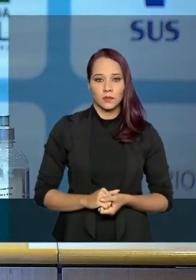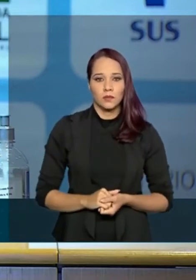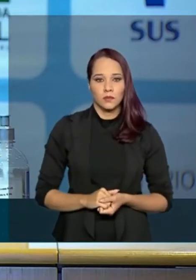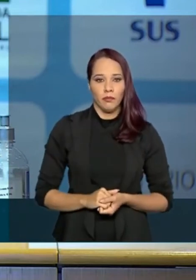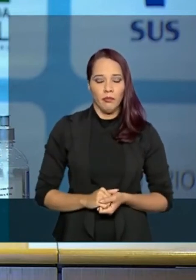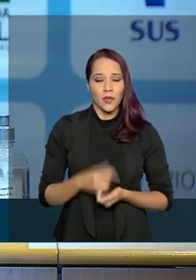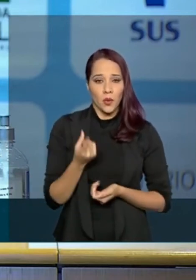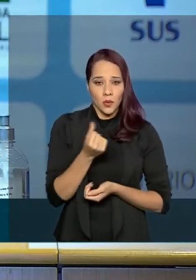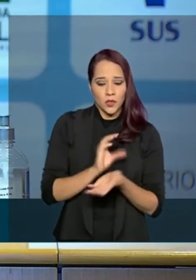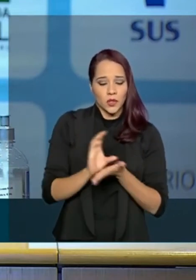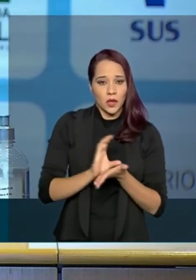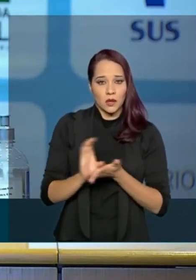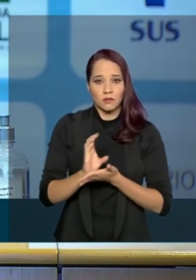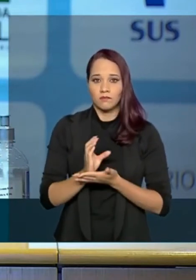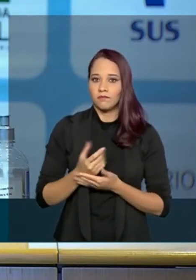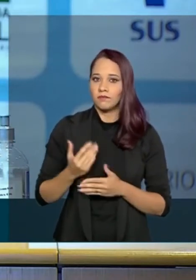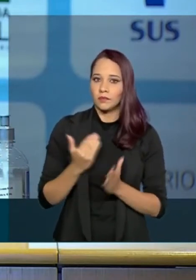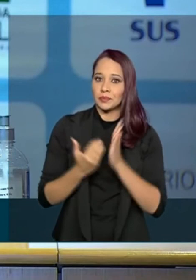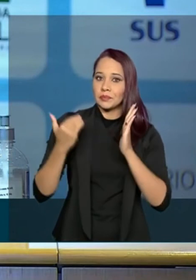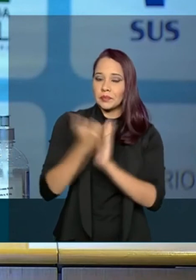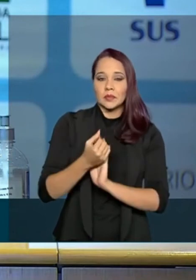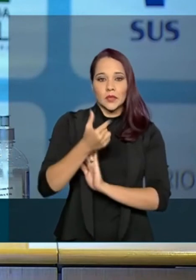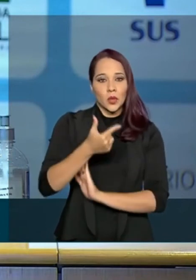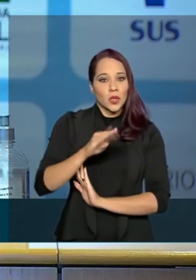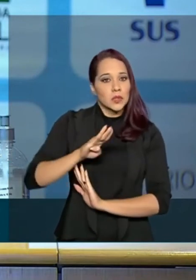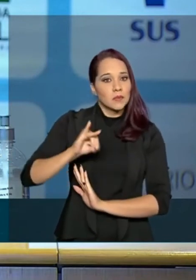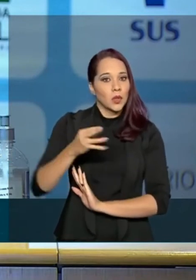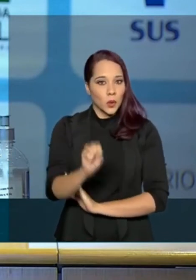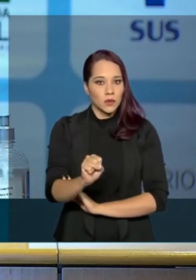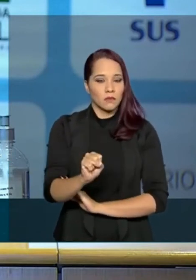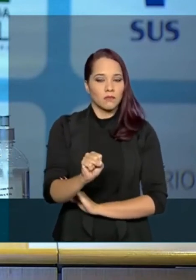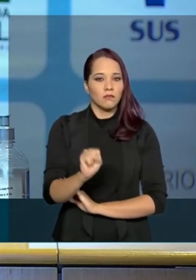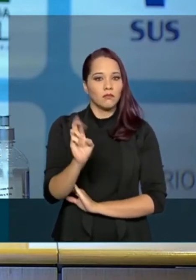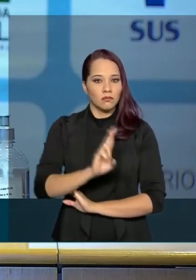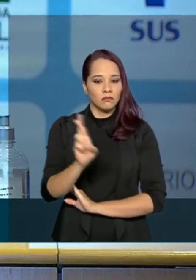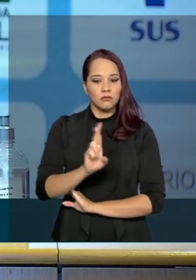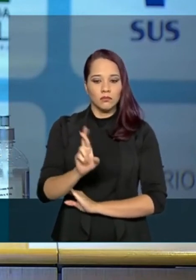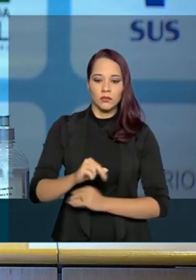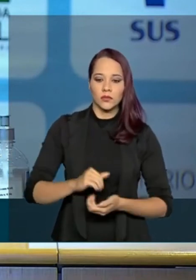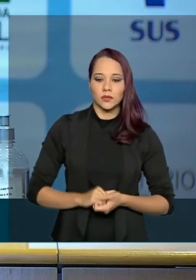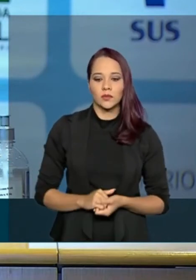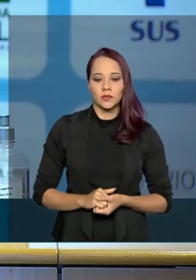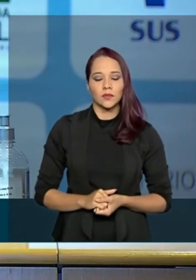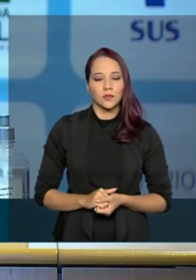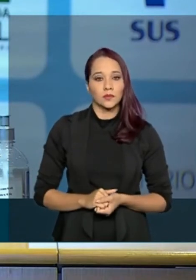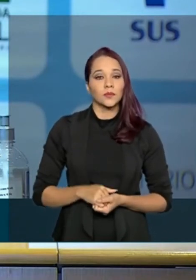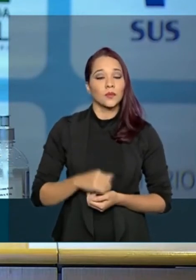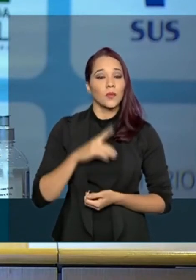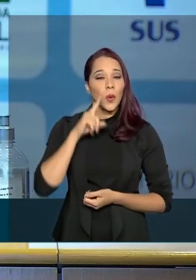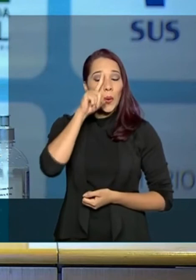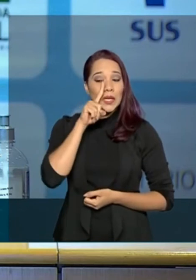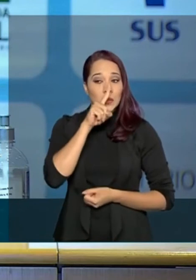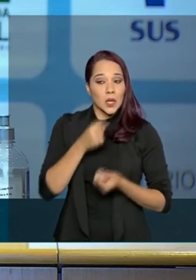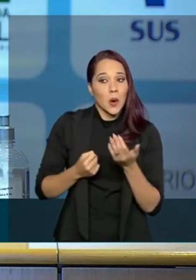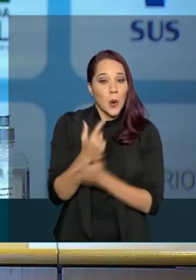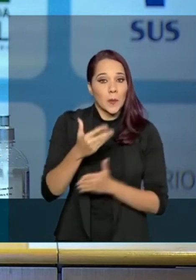crédito orçamentário extraordinário de cerca de 2 bilhões de reais. O risco da compra